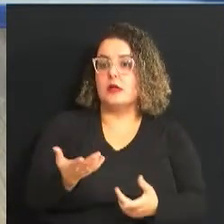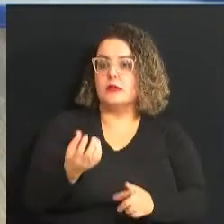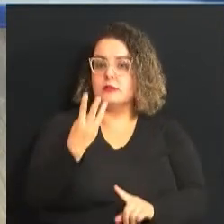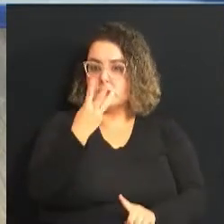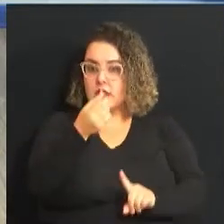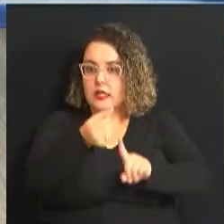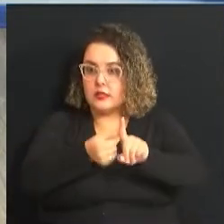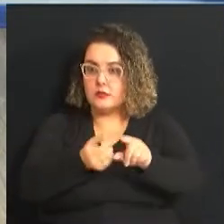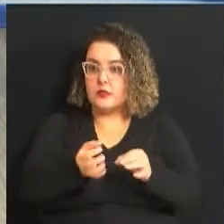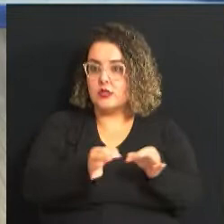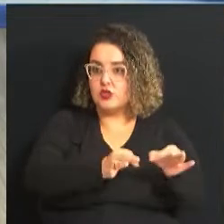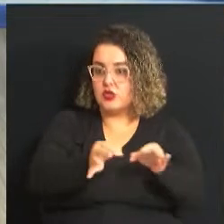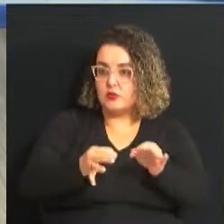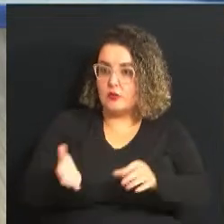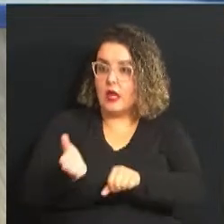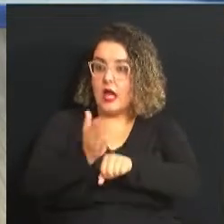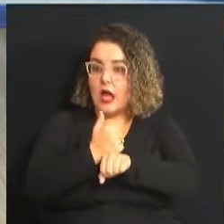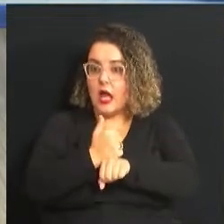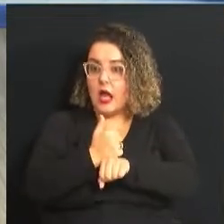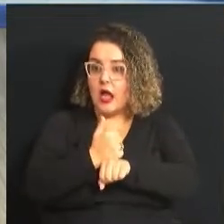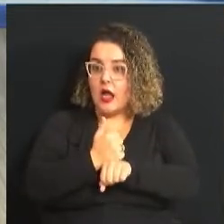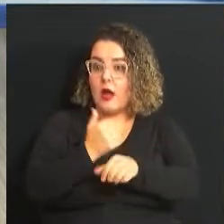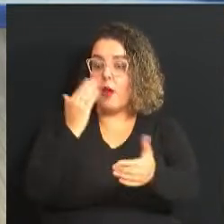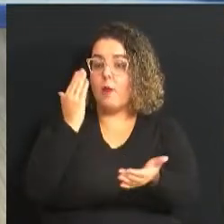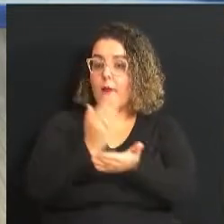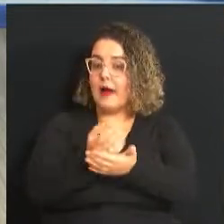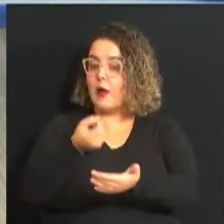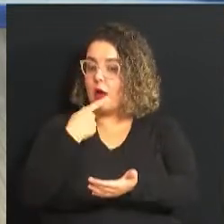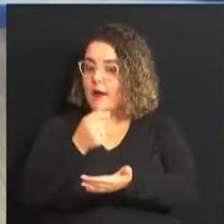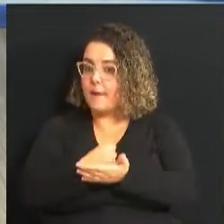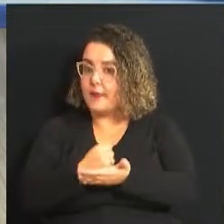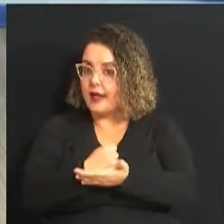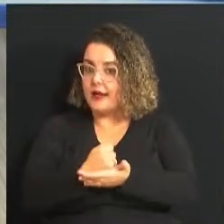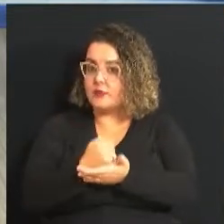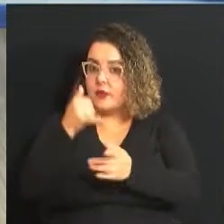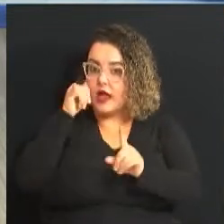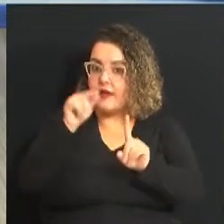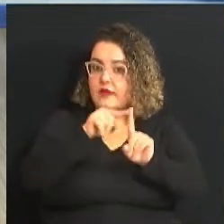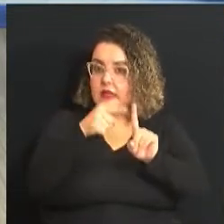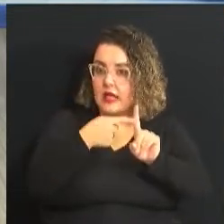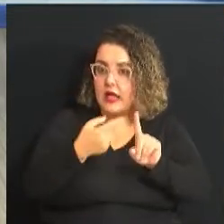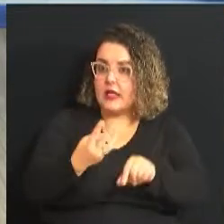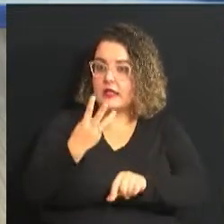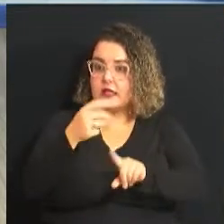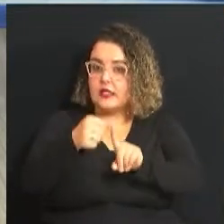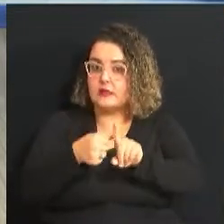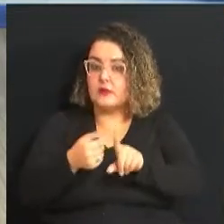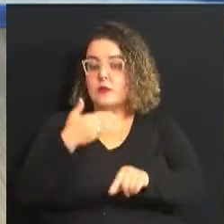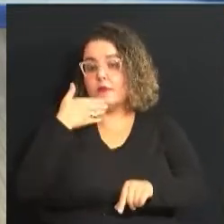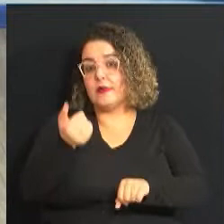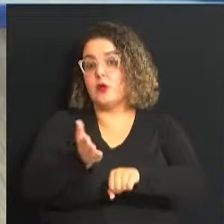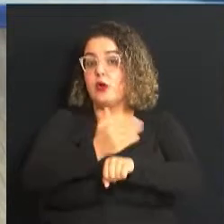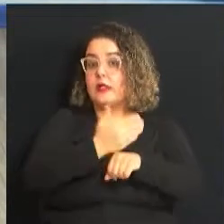de preparação. Parar o anticoncepcional também 3 meses ou é melhor antes?